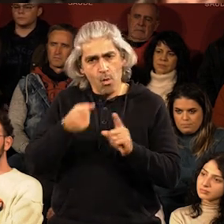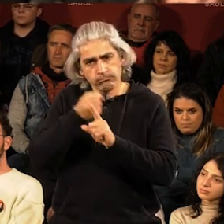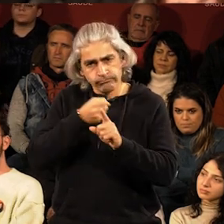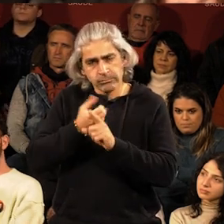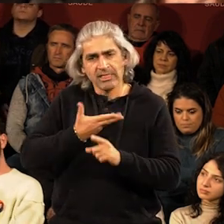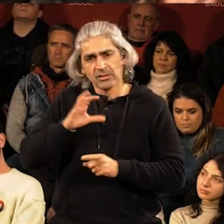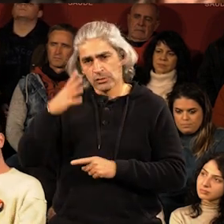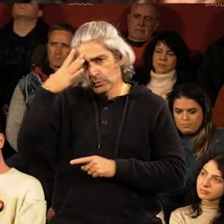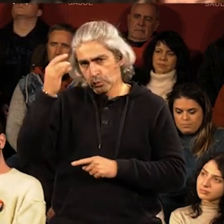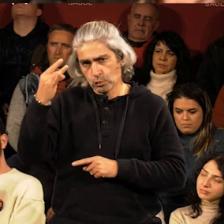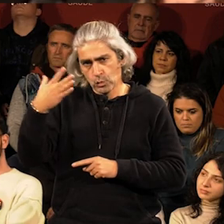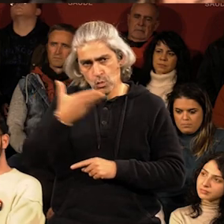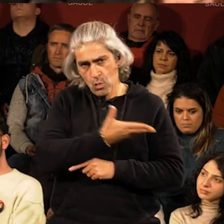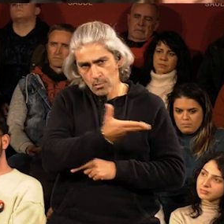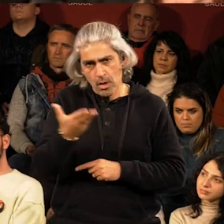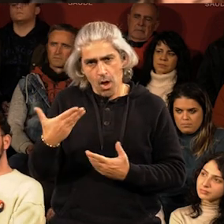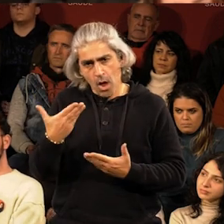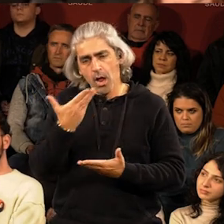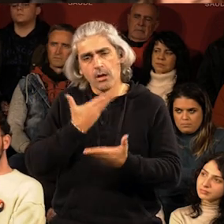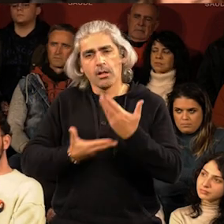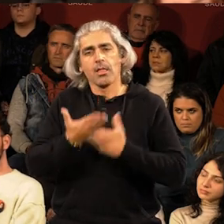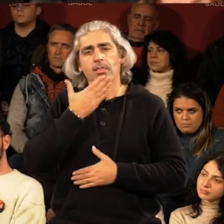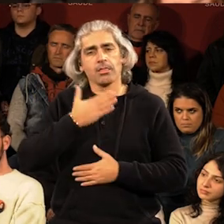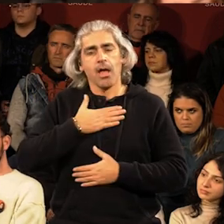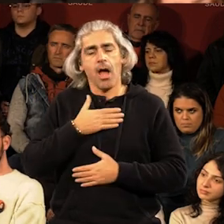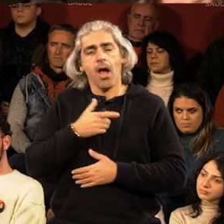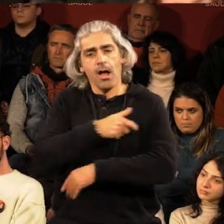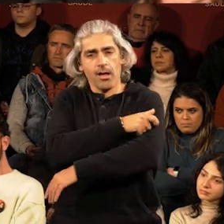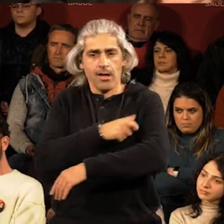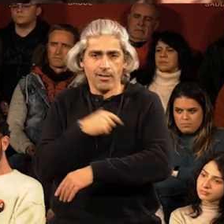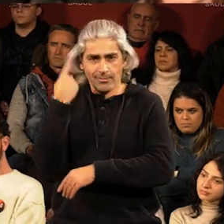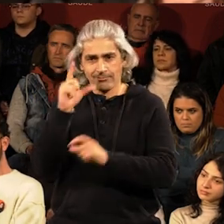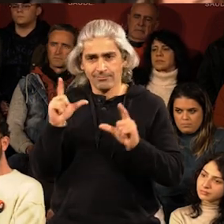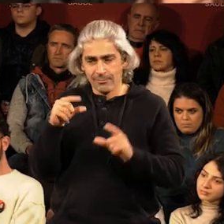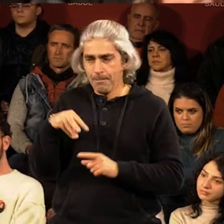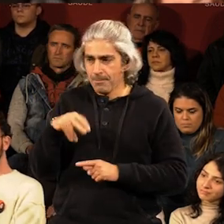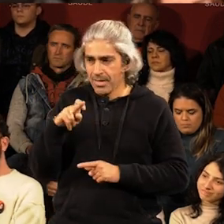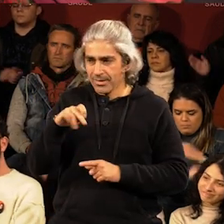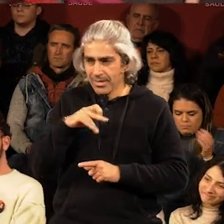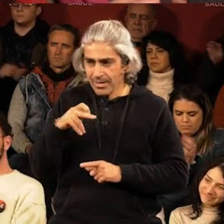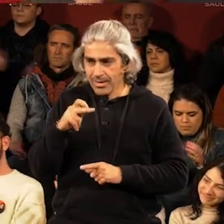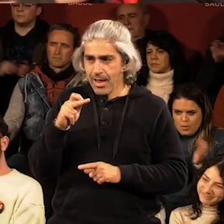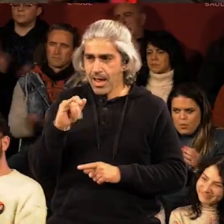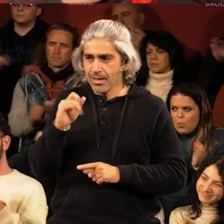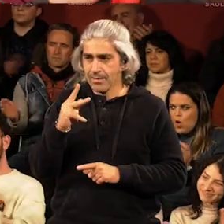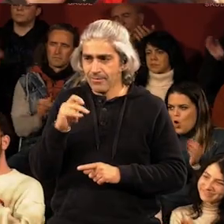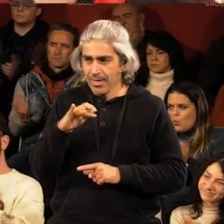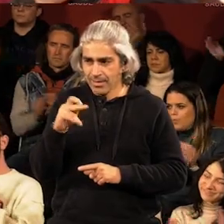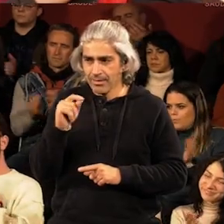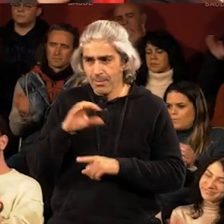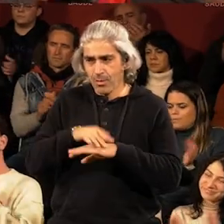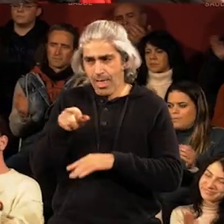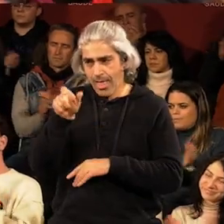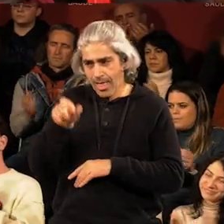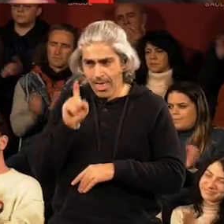distrito de Setúbal e que agora nos dá a honra de ser a nossa mandatária Mariana aveca foi por ela